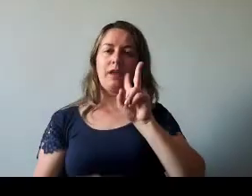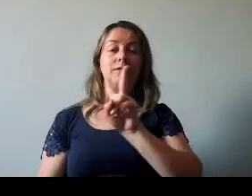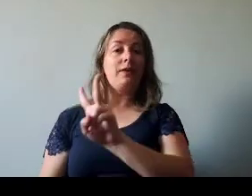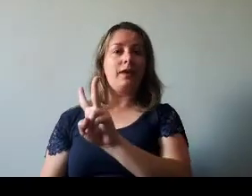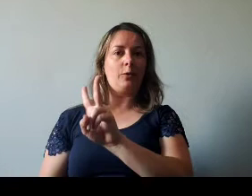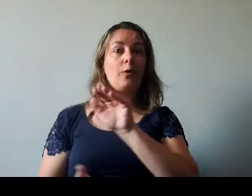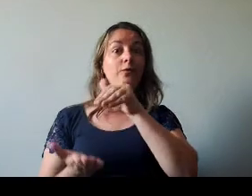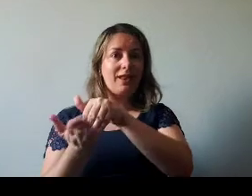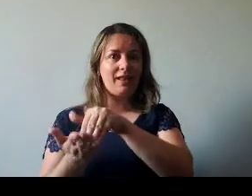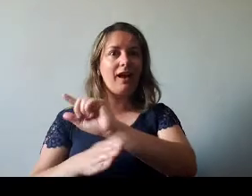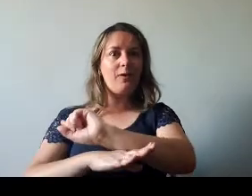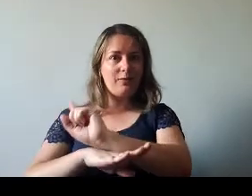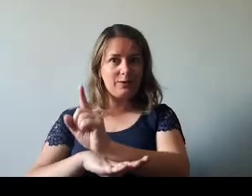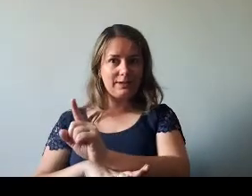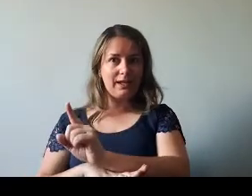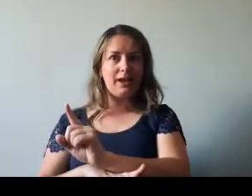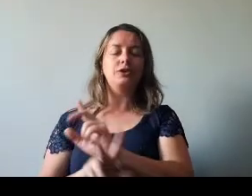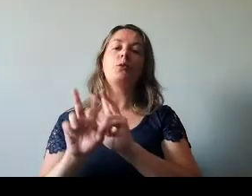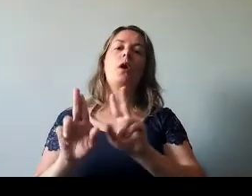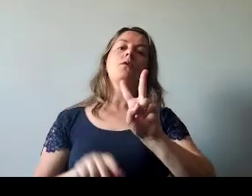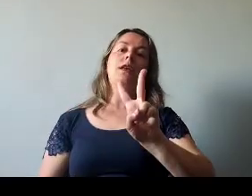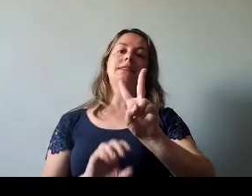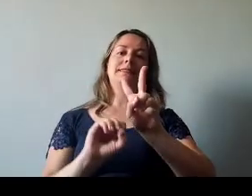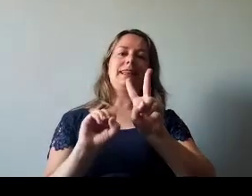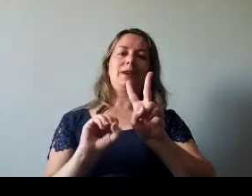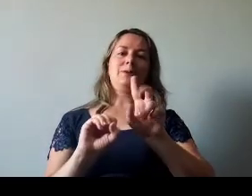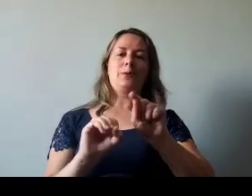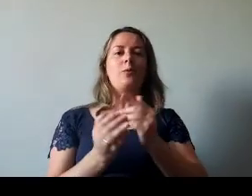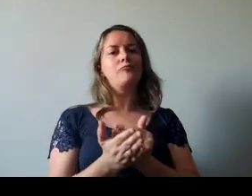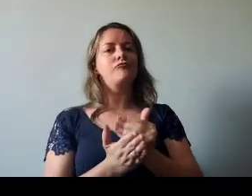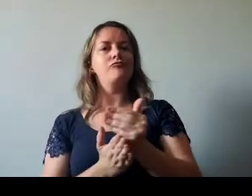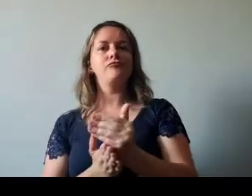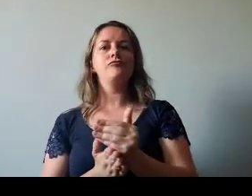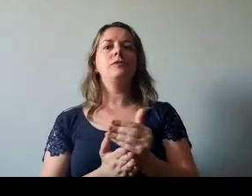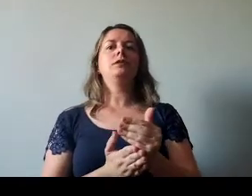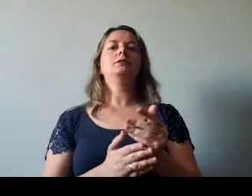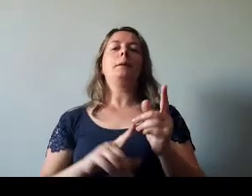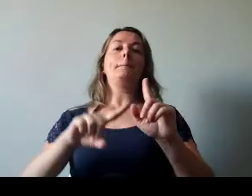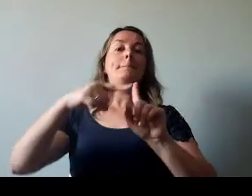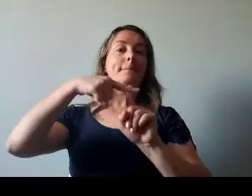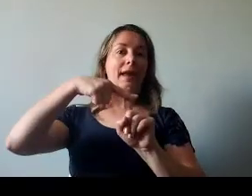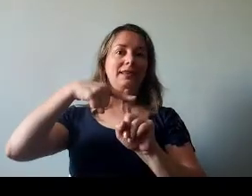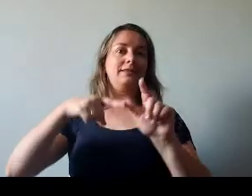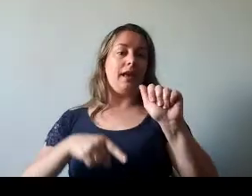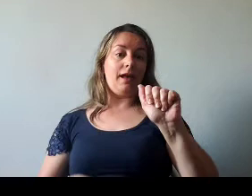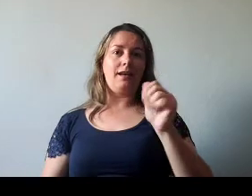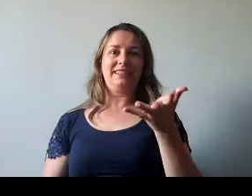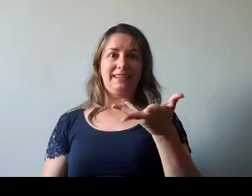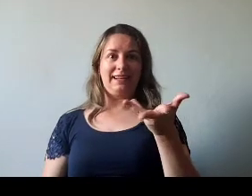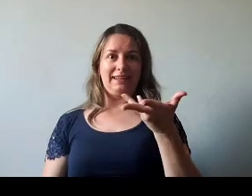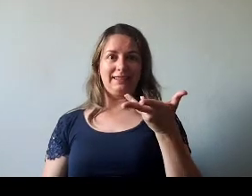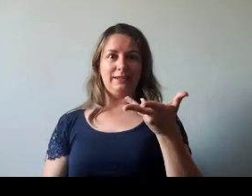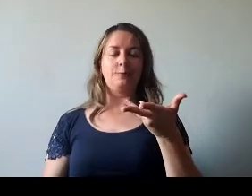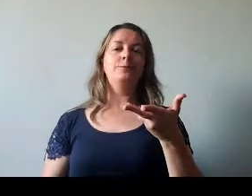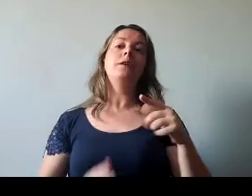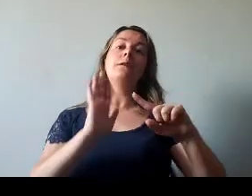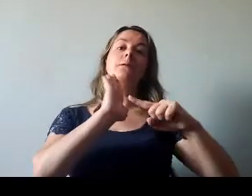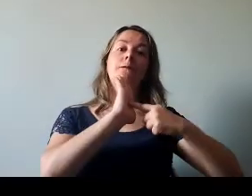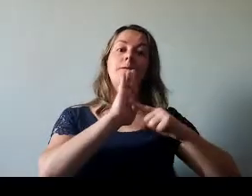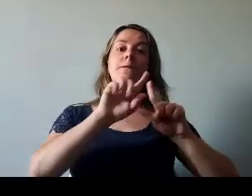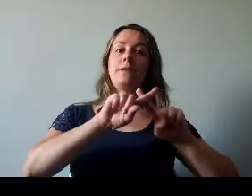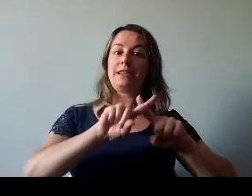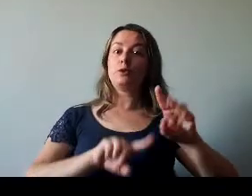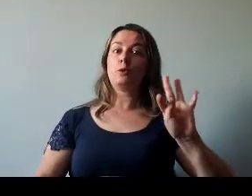seria igual à inicial, que no nosso exemplo era 5, mais a aceleração, que no nosso exemplo era 3, vezes o tempo, que pode ter